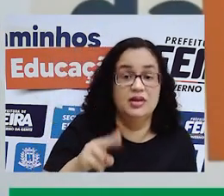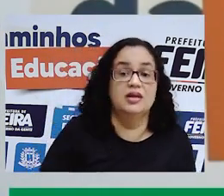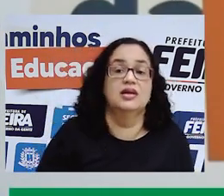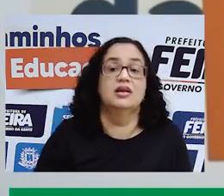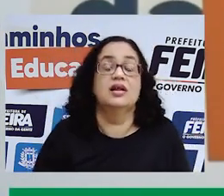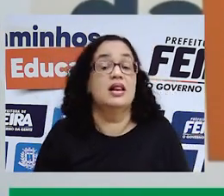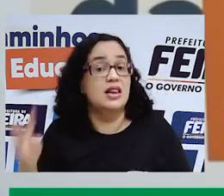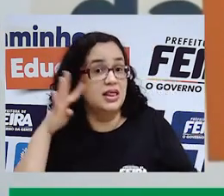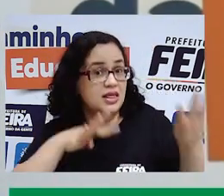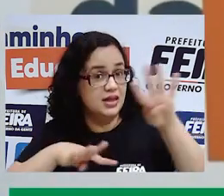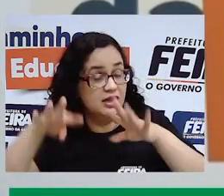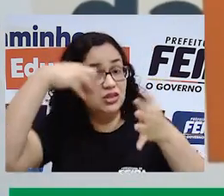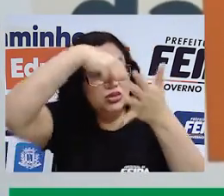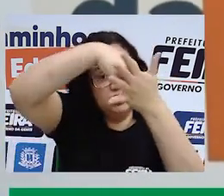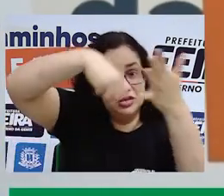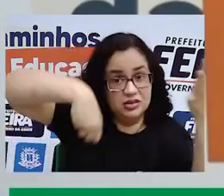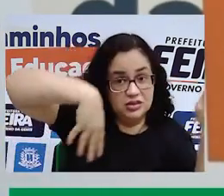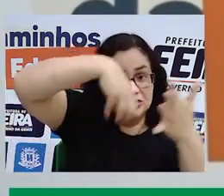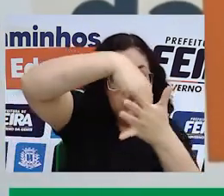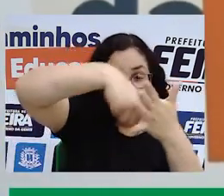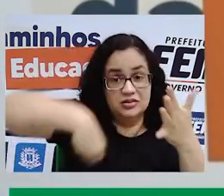fiquem aí ligados na atividade.